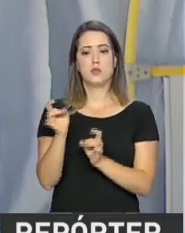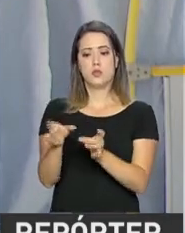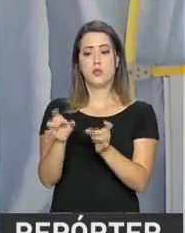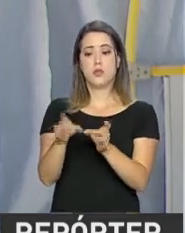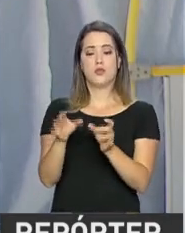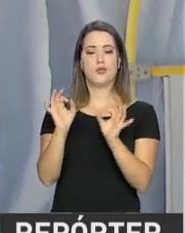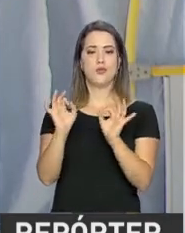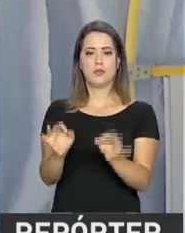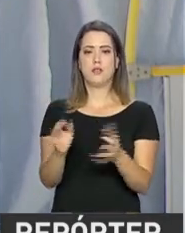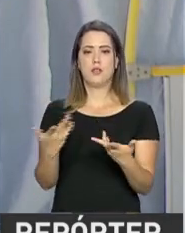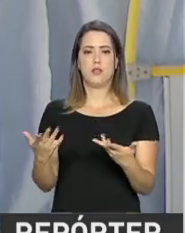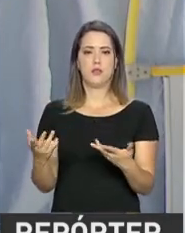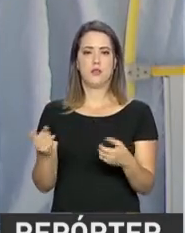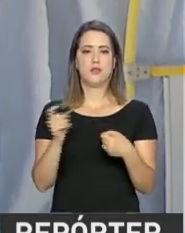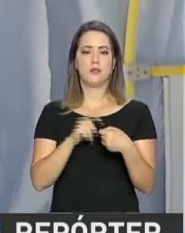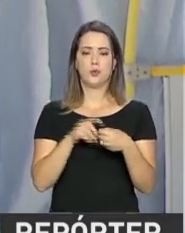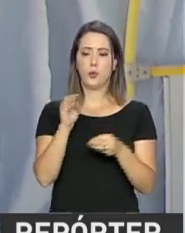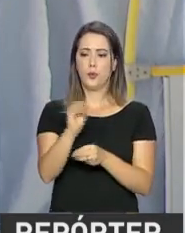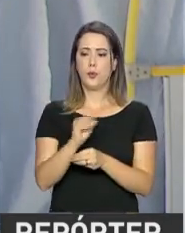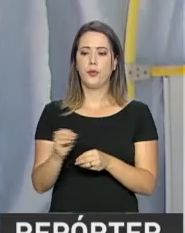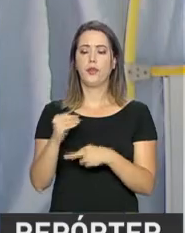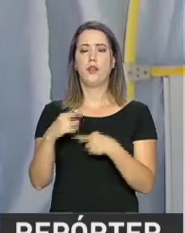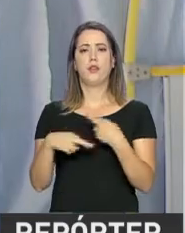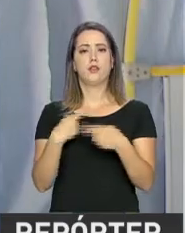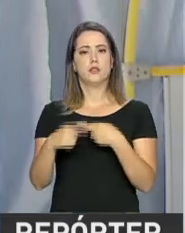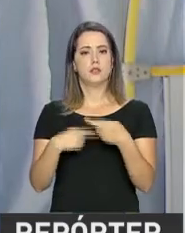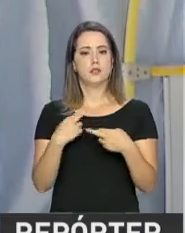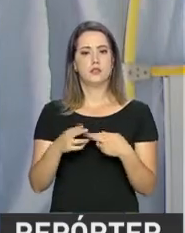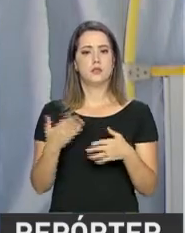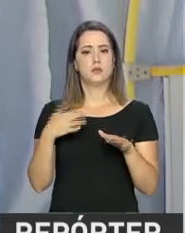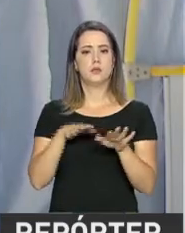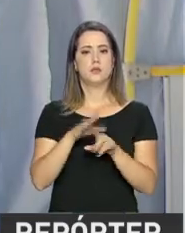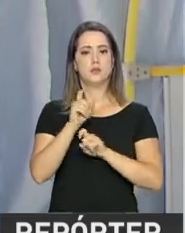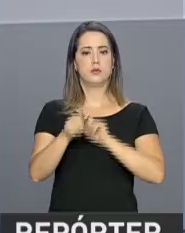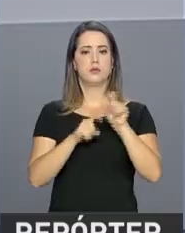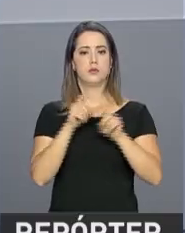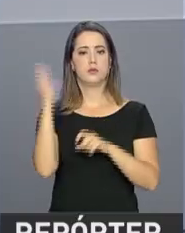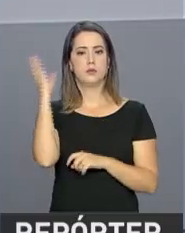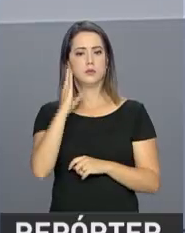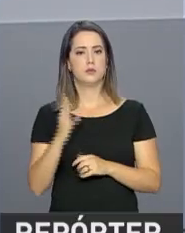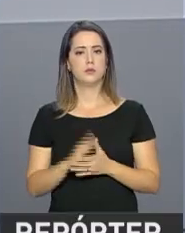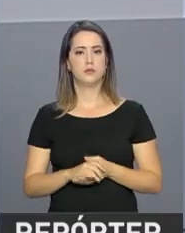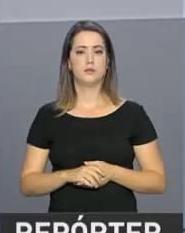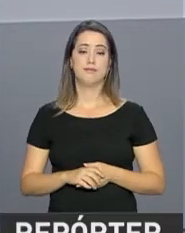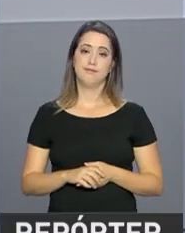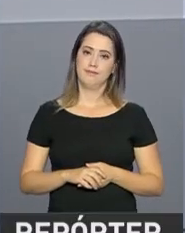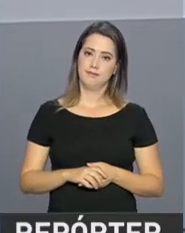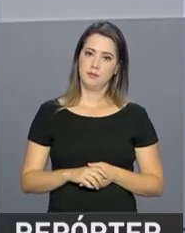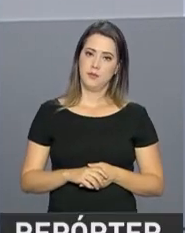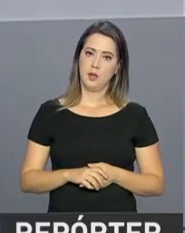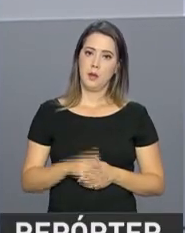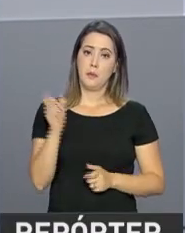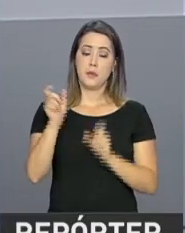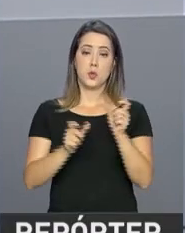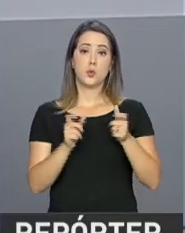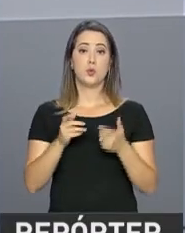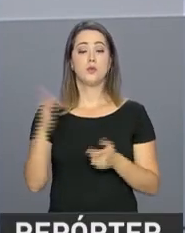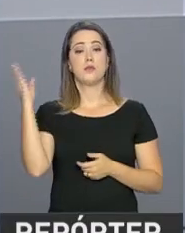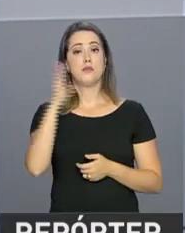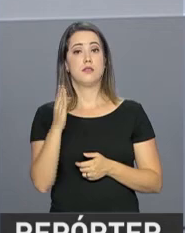e ao mesmo tempo recuperar equipamentos para projetos de inclusão digital no brasil brasileiros que trabalharam